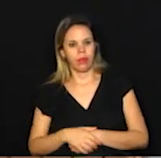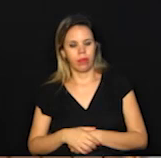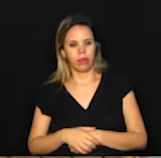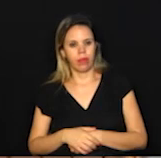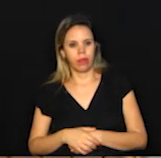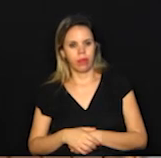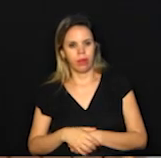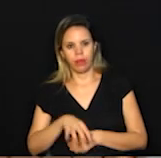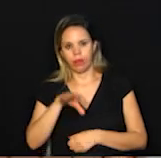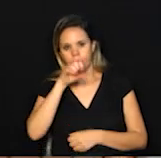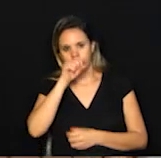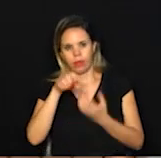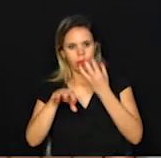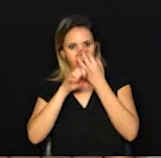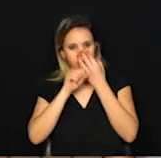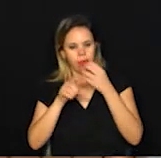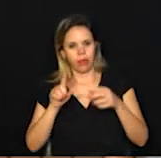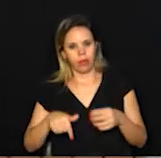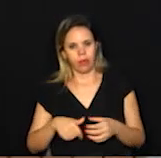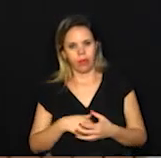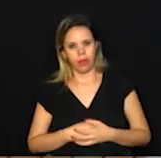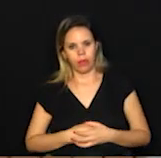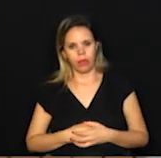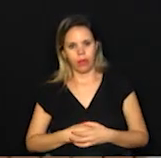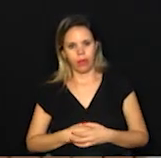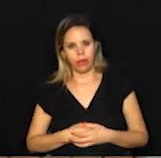numa oxigenoterapia, então esse